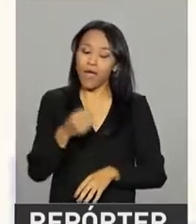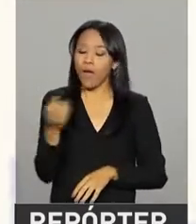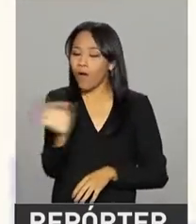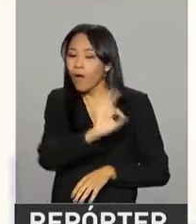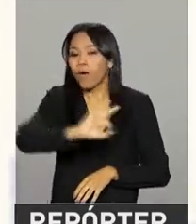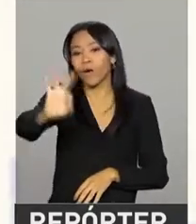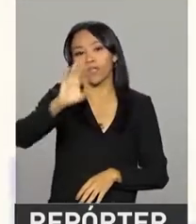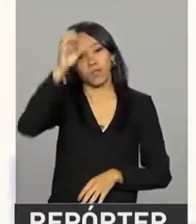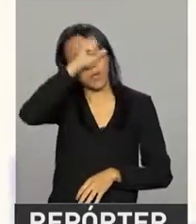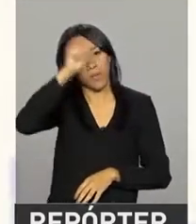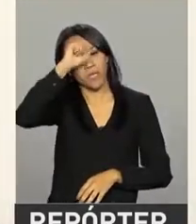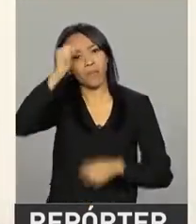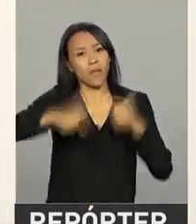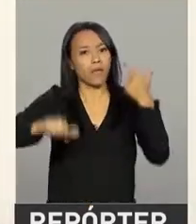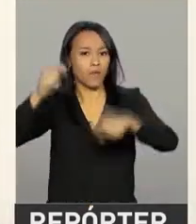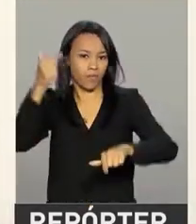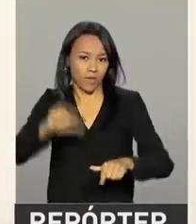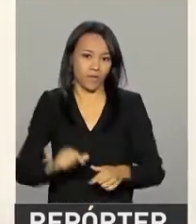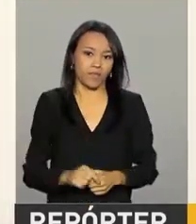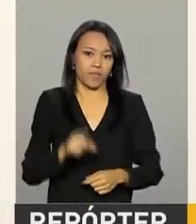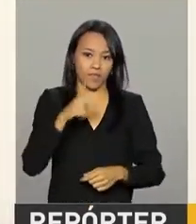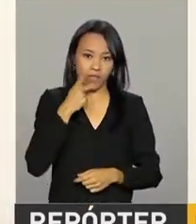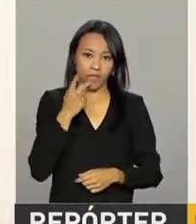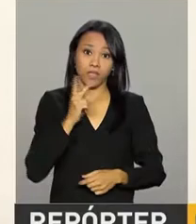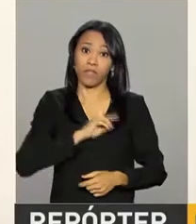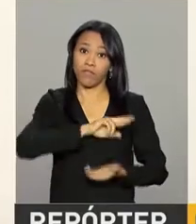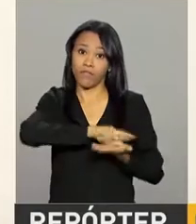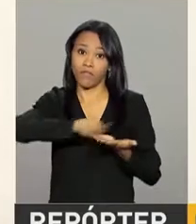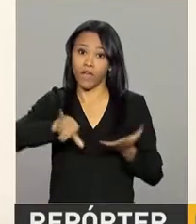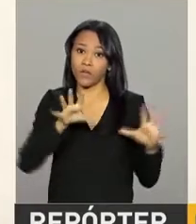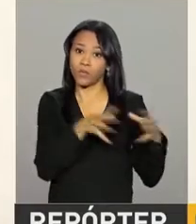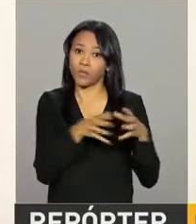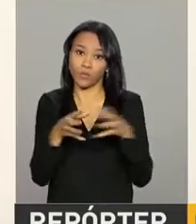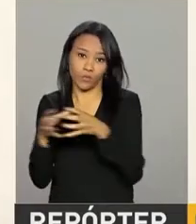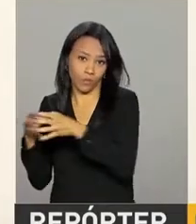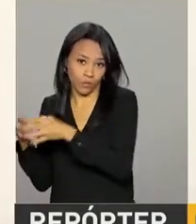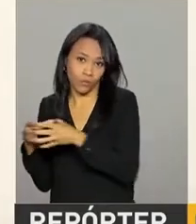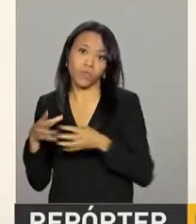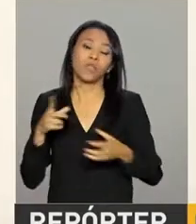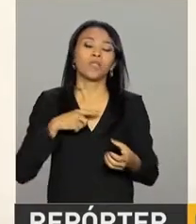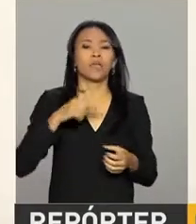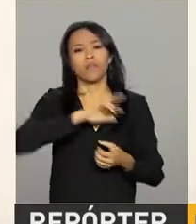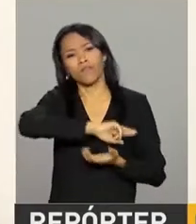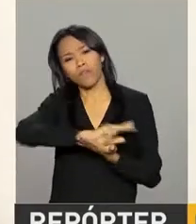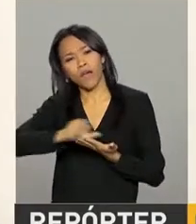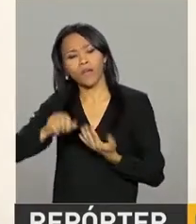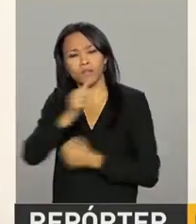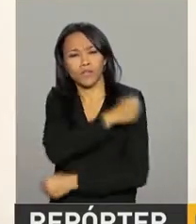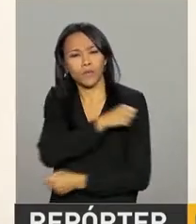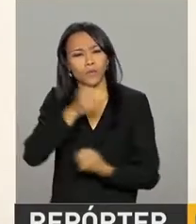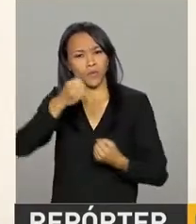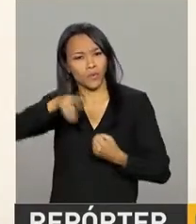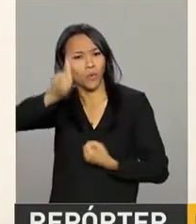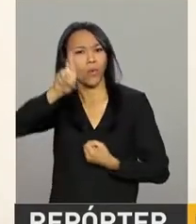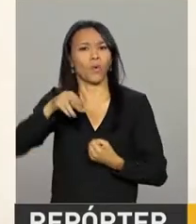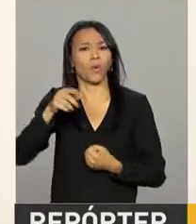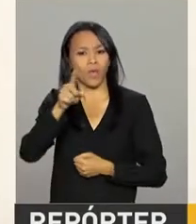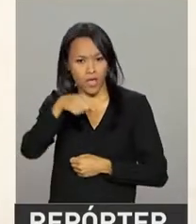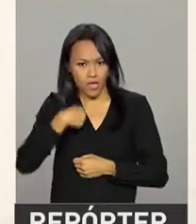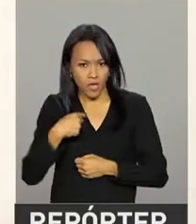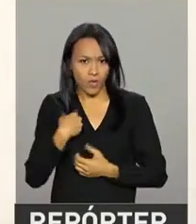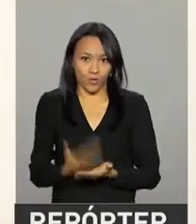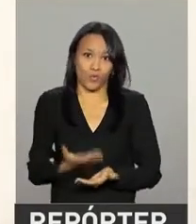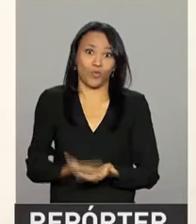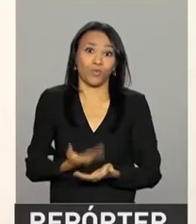de aprender mais em várias turmas agora os alunos que são doutores professores da unb e eu sou graduando